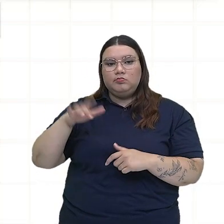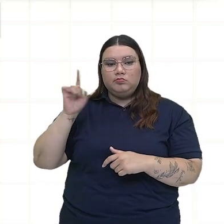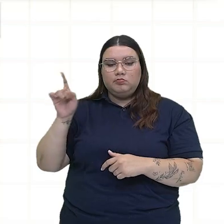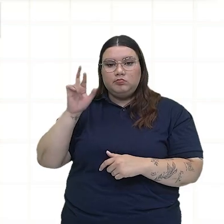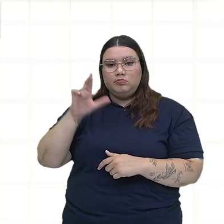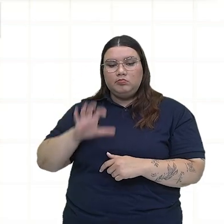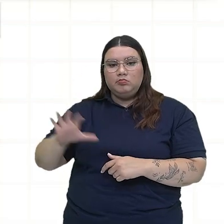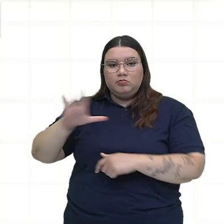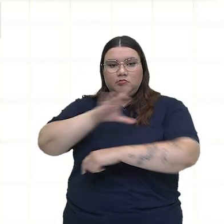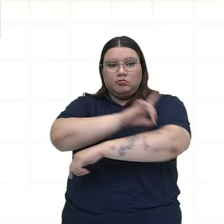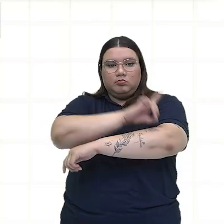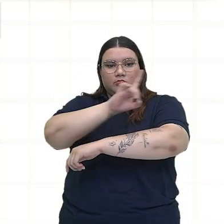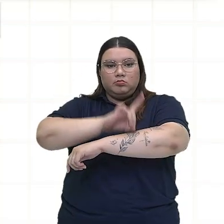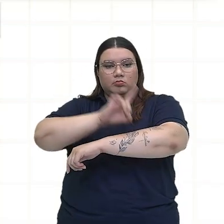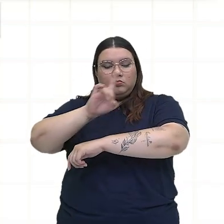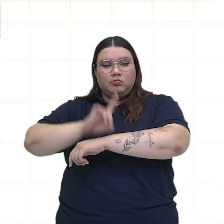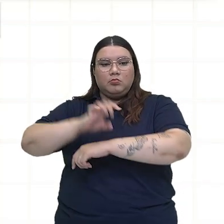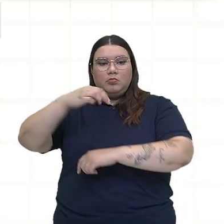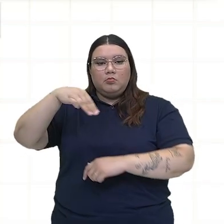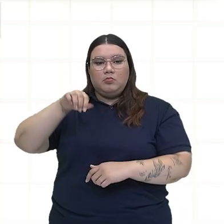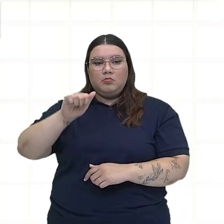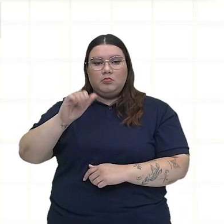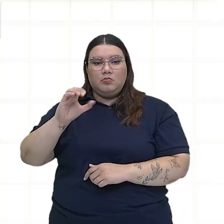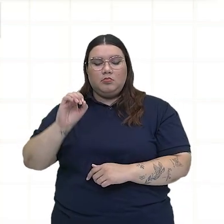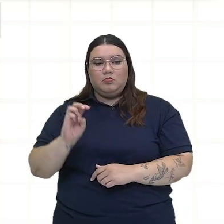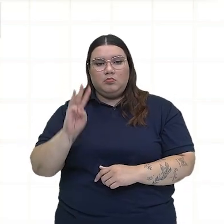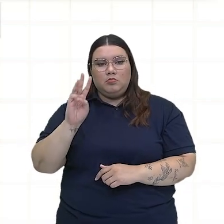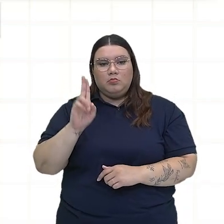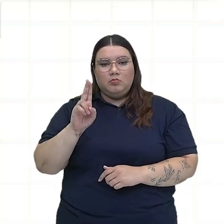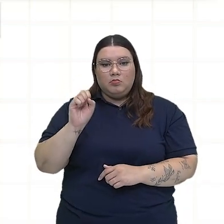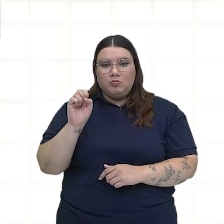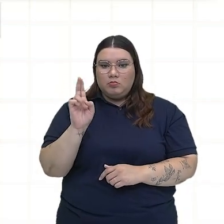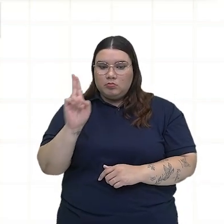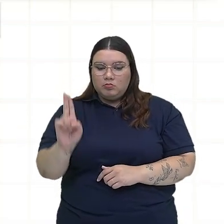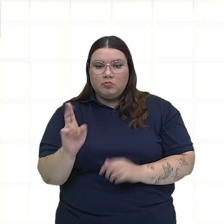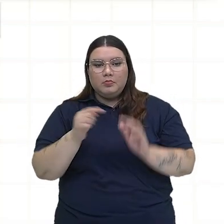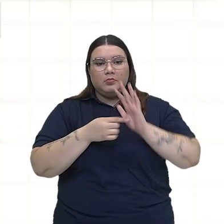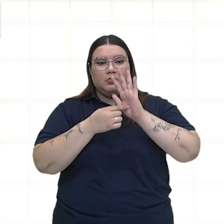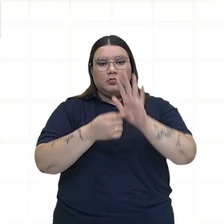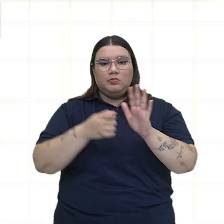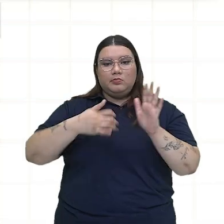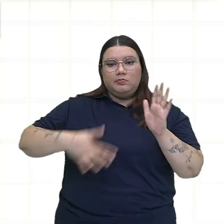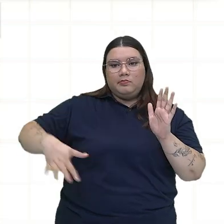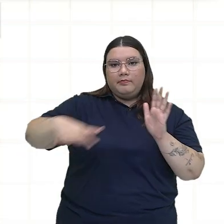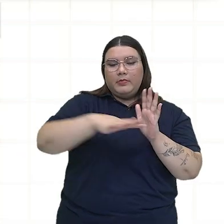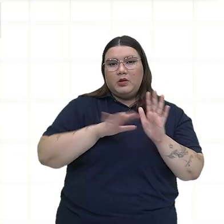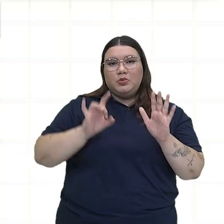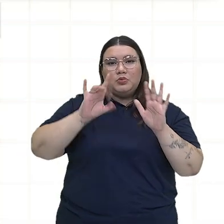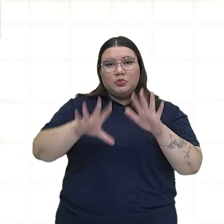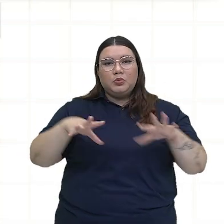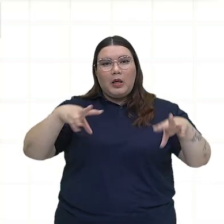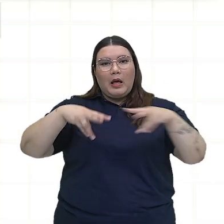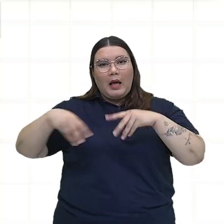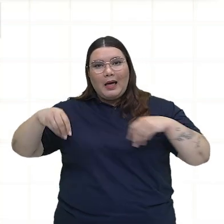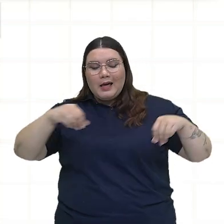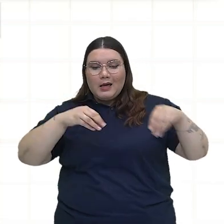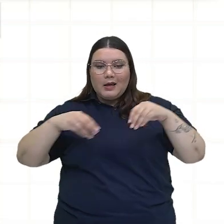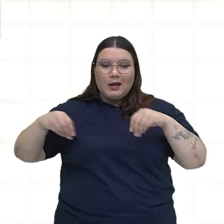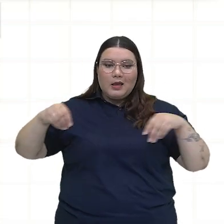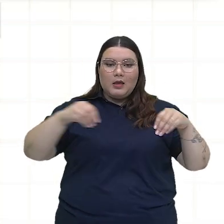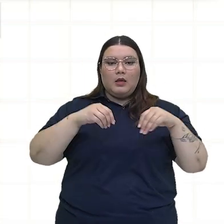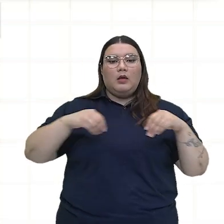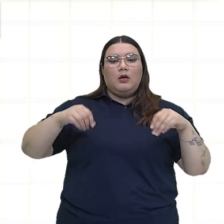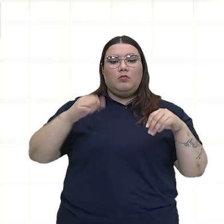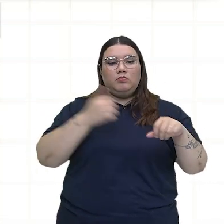região do deserto de Maússo, ela trouxe essa transformação do que era apenas uma área de areia, de